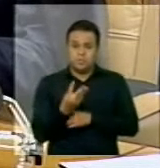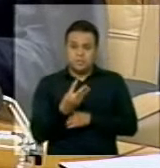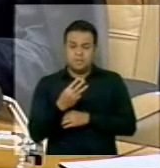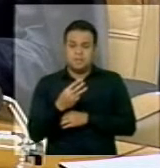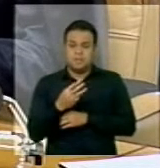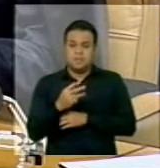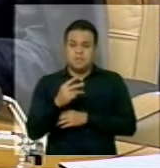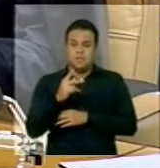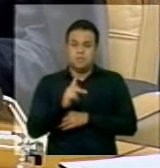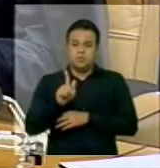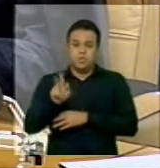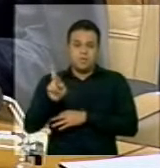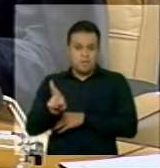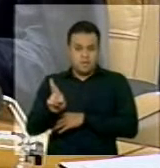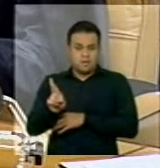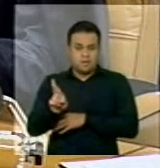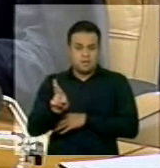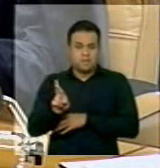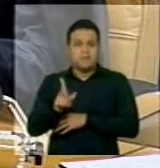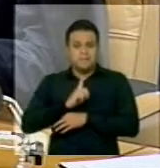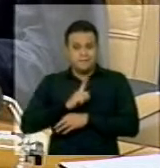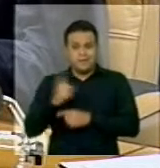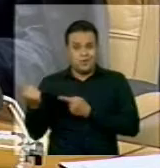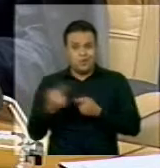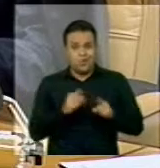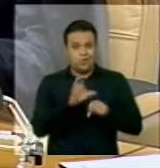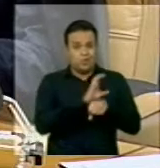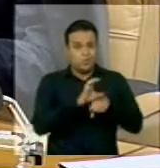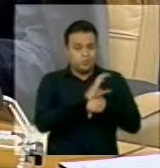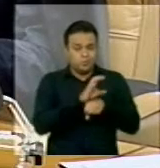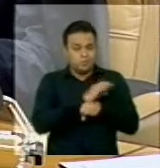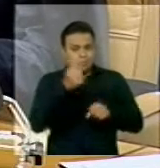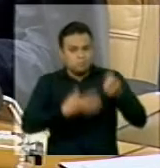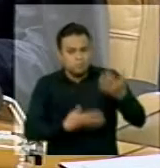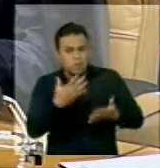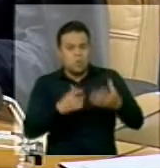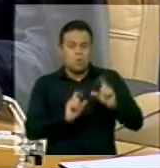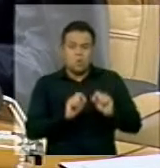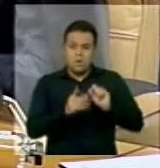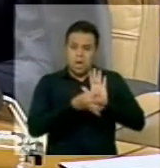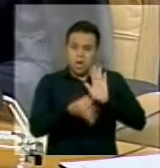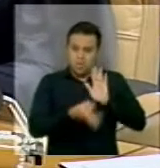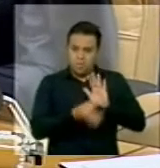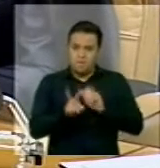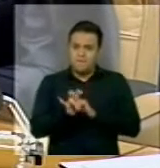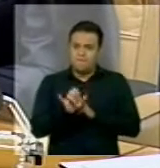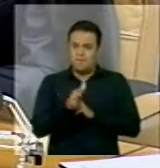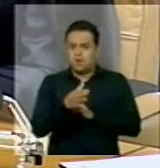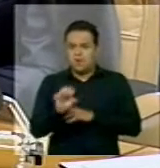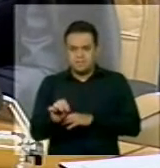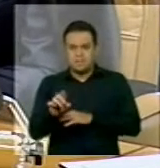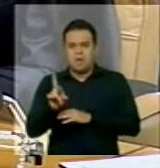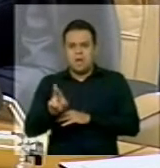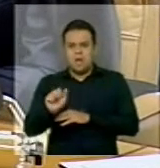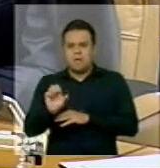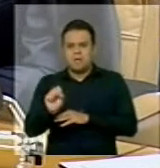da República pretende a declaração de inconstitucionalidade de tal artigo ao argumento de violação ao princípio da razoabilidade